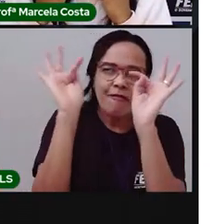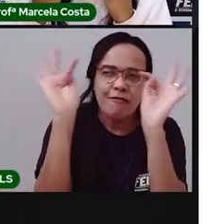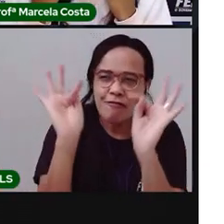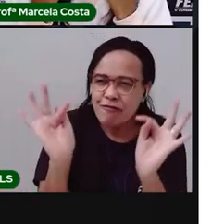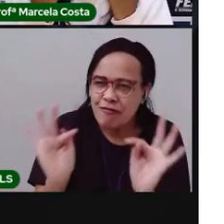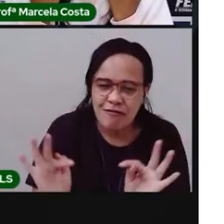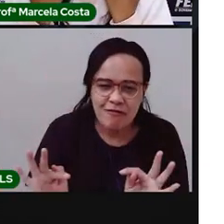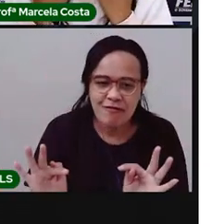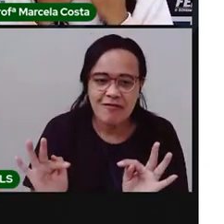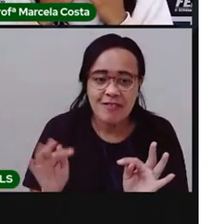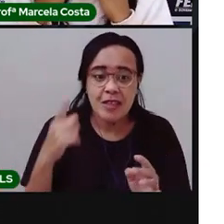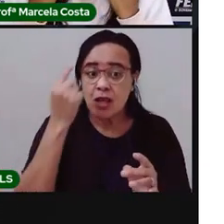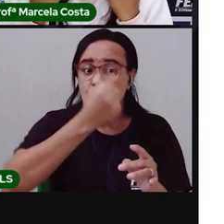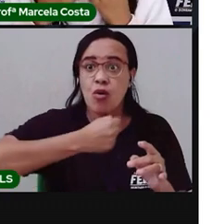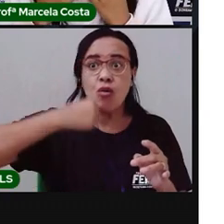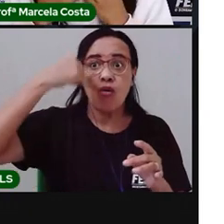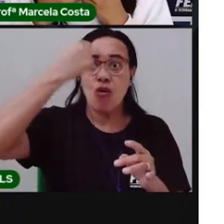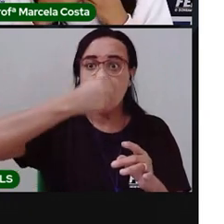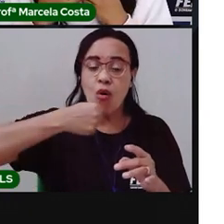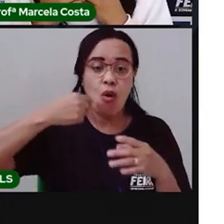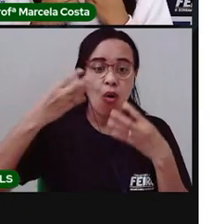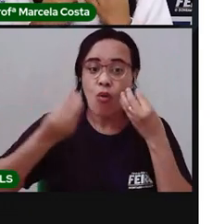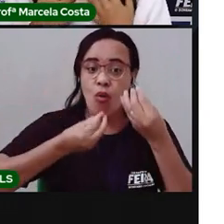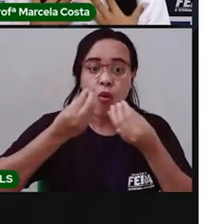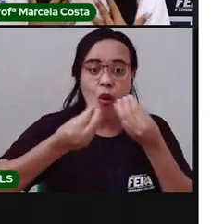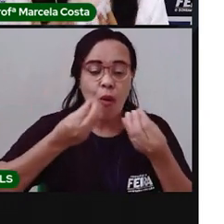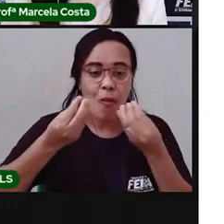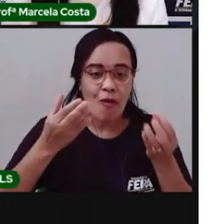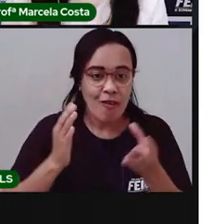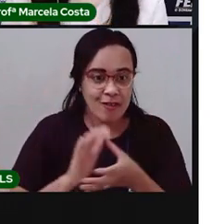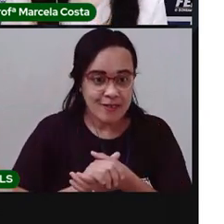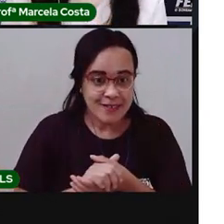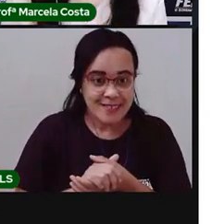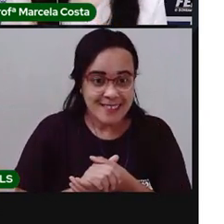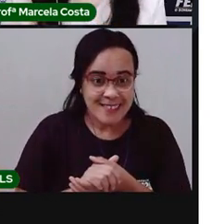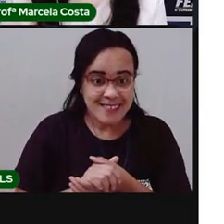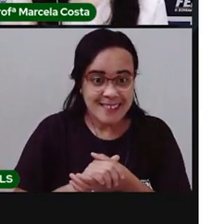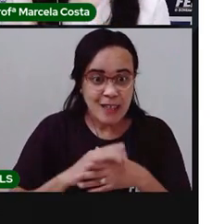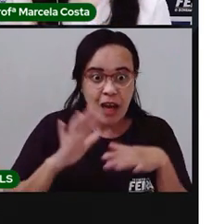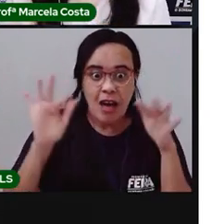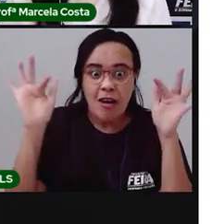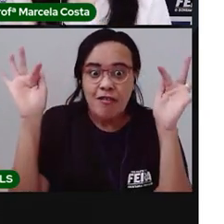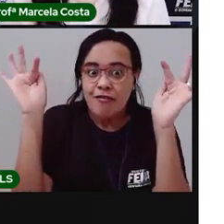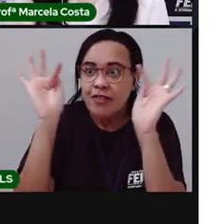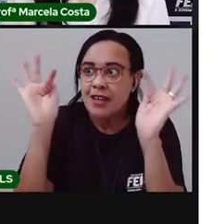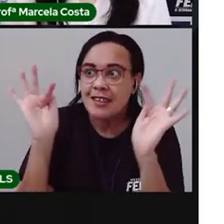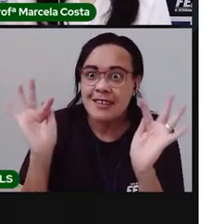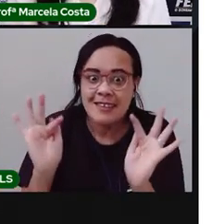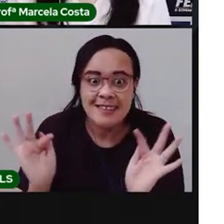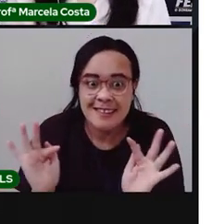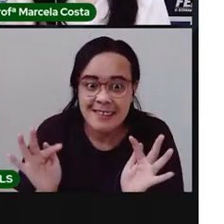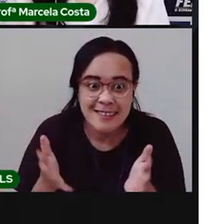seu rosto fica, né? Qual a expressão que você faz?